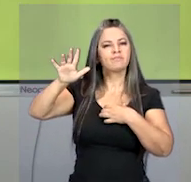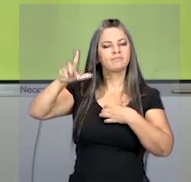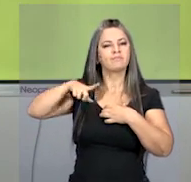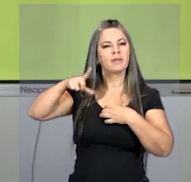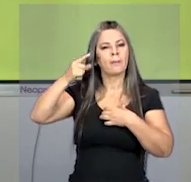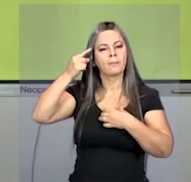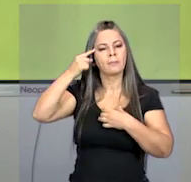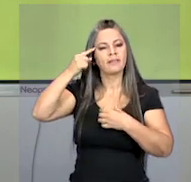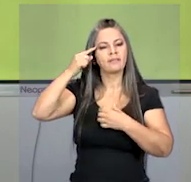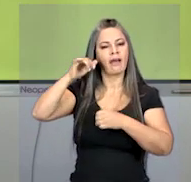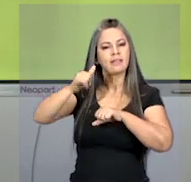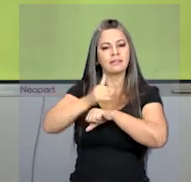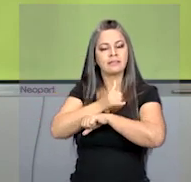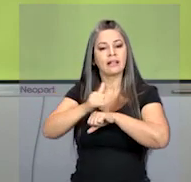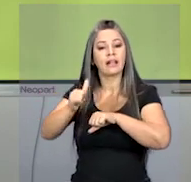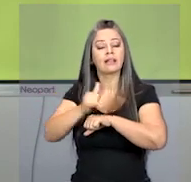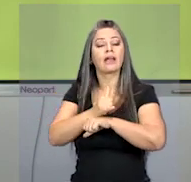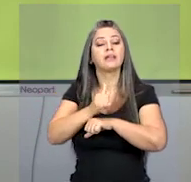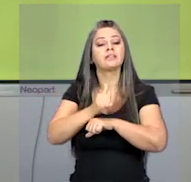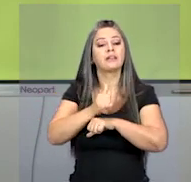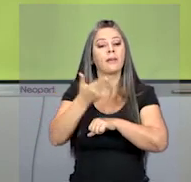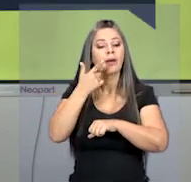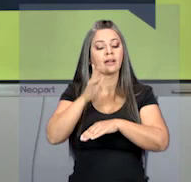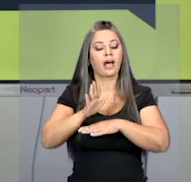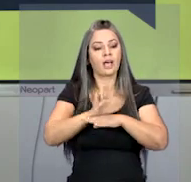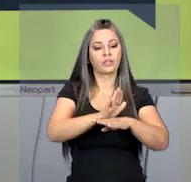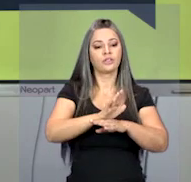do imaginário, ok? Vamos lá.